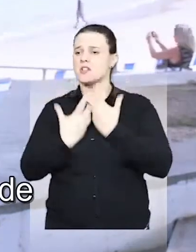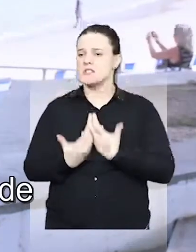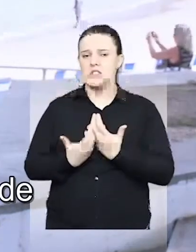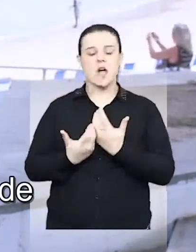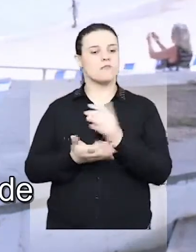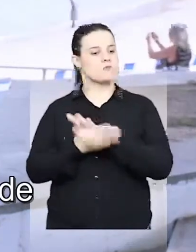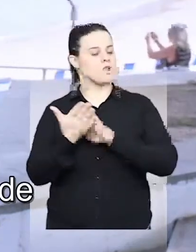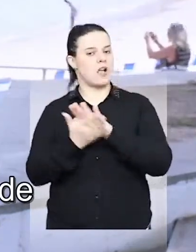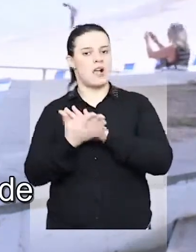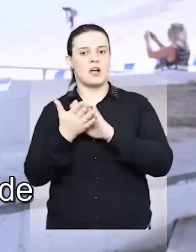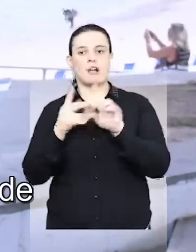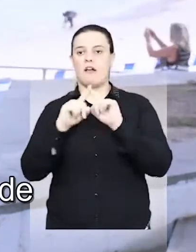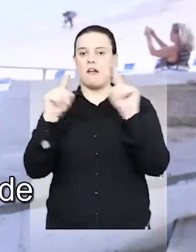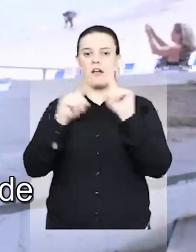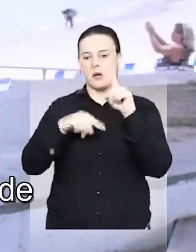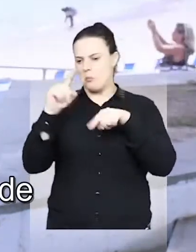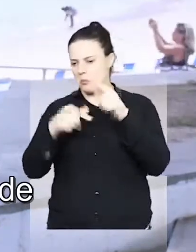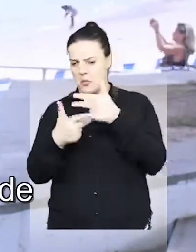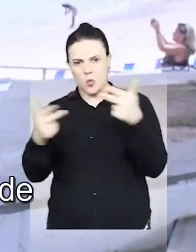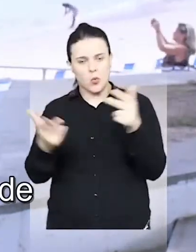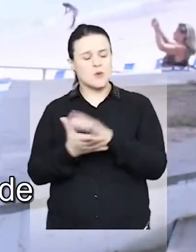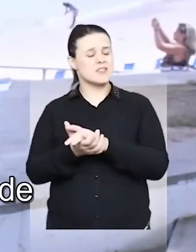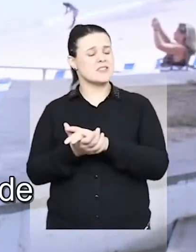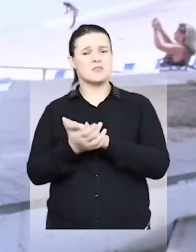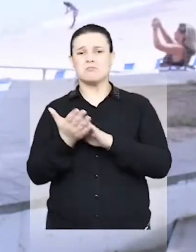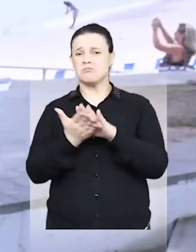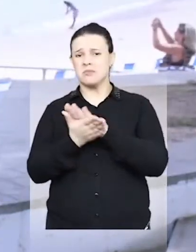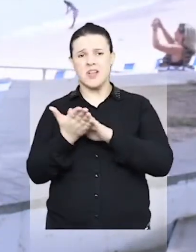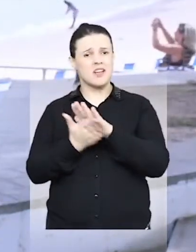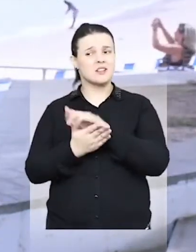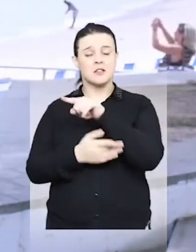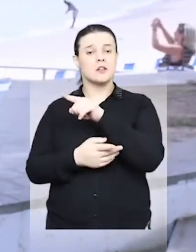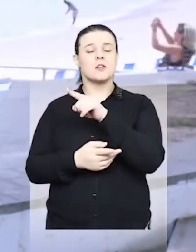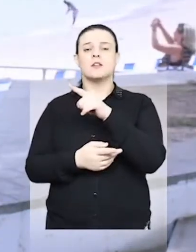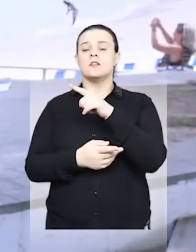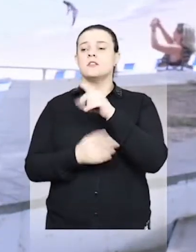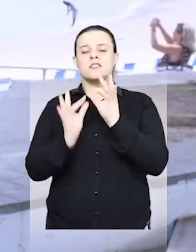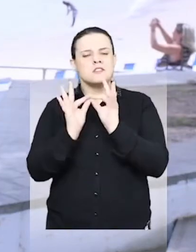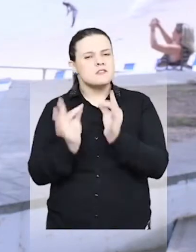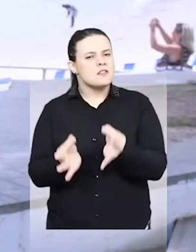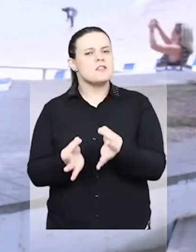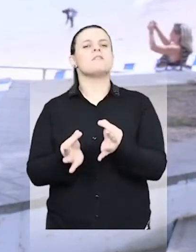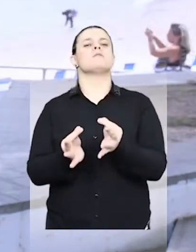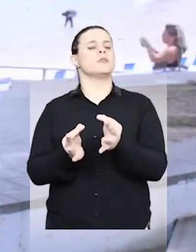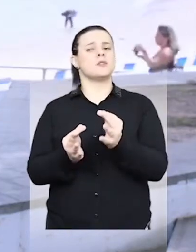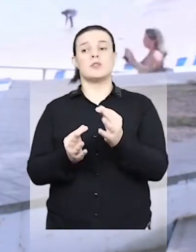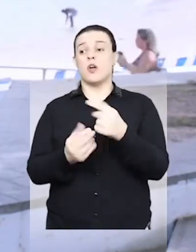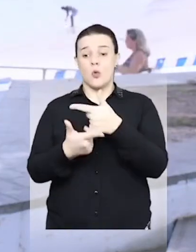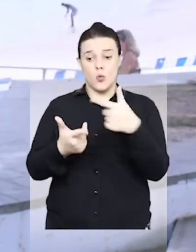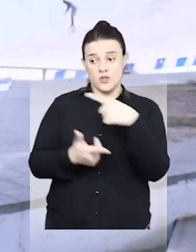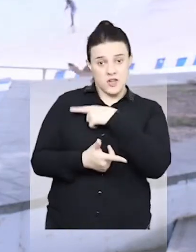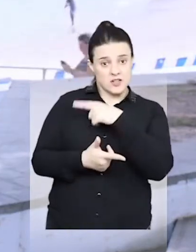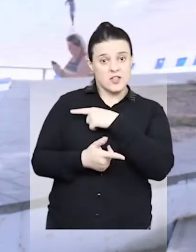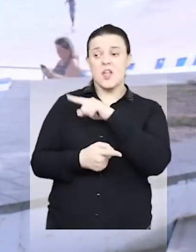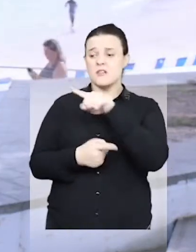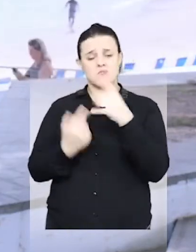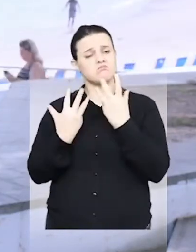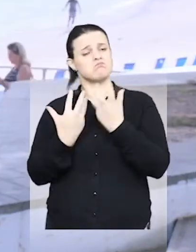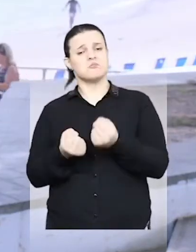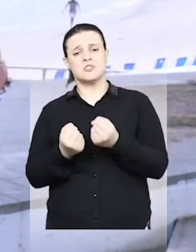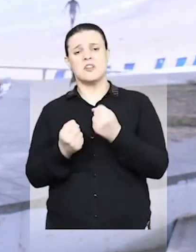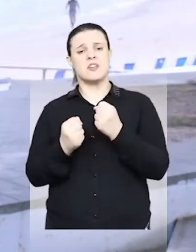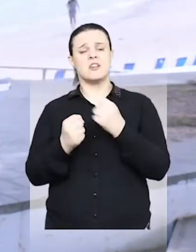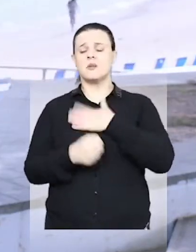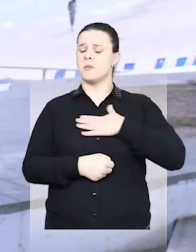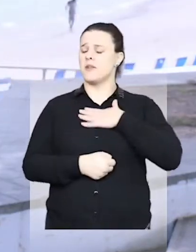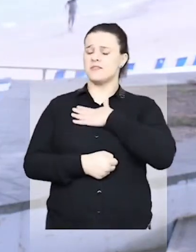de cansaço físico, não reclama de material. Felipe é um cara muito simples mesmo, e o que ele tem, ele abraça a ideia